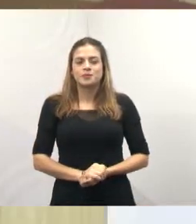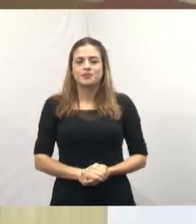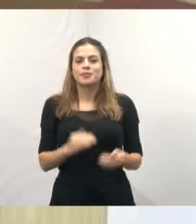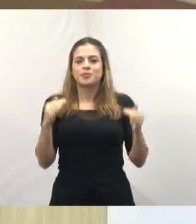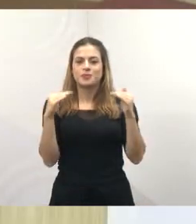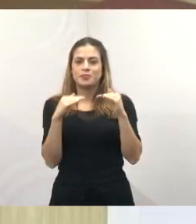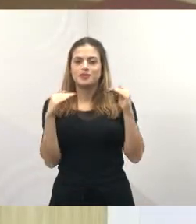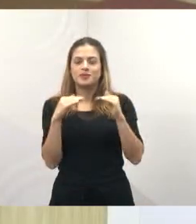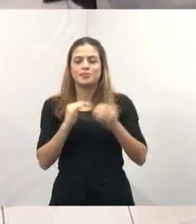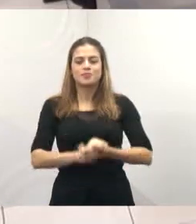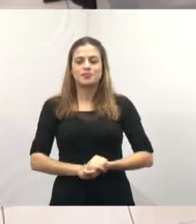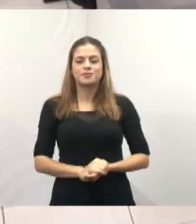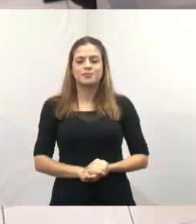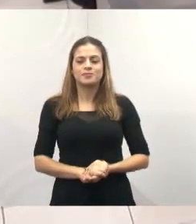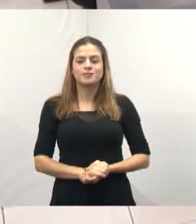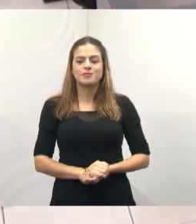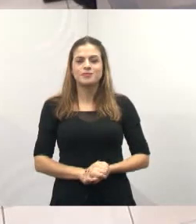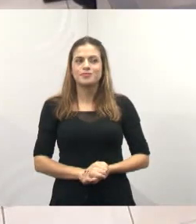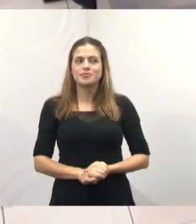Favorável.